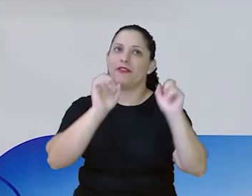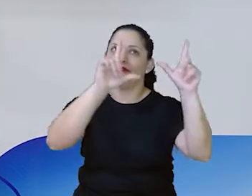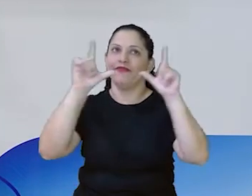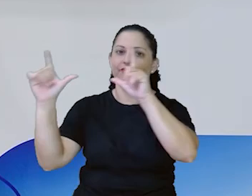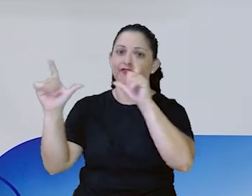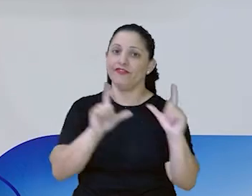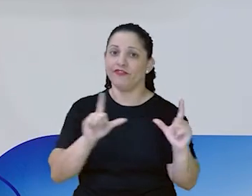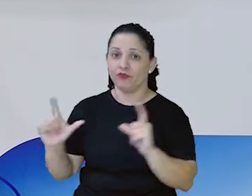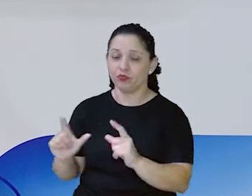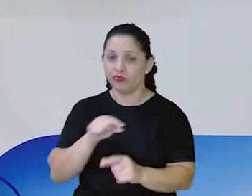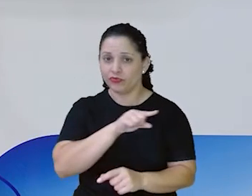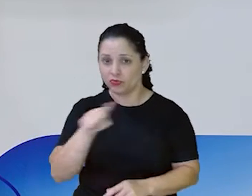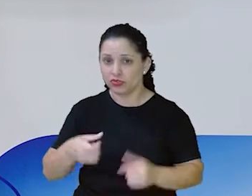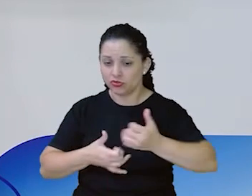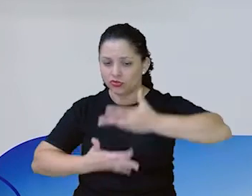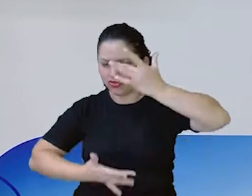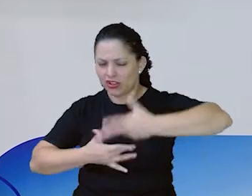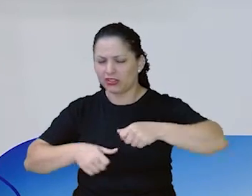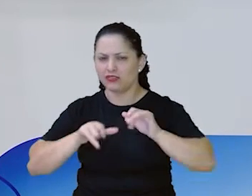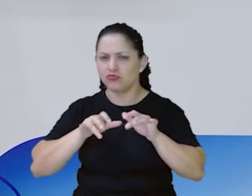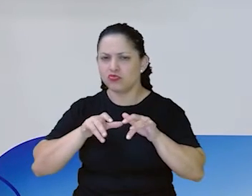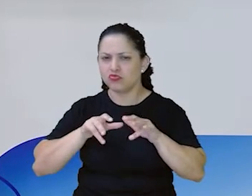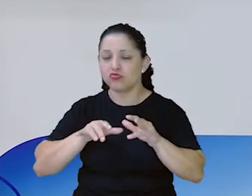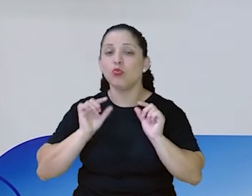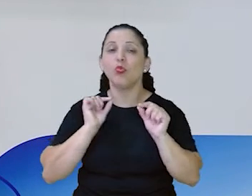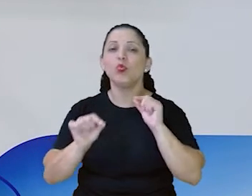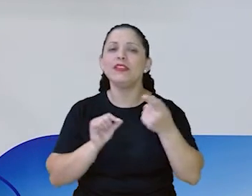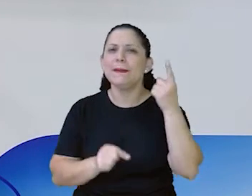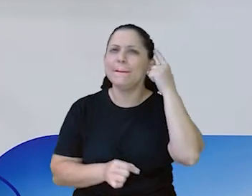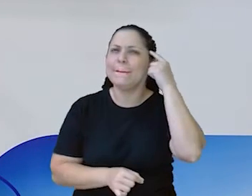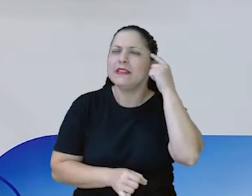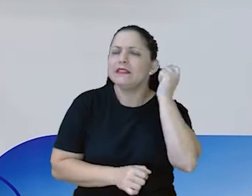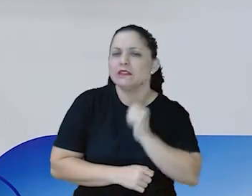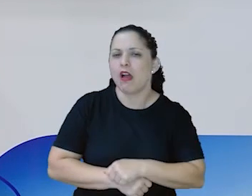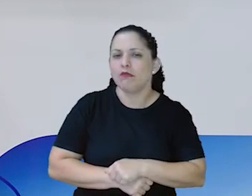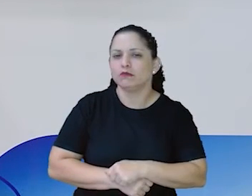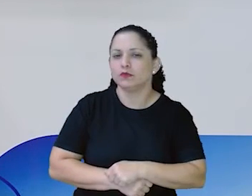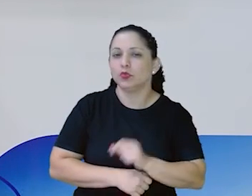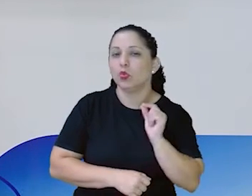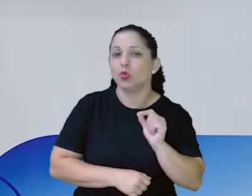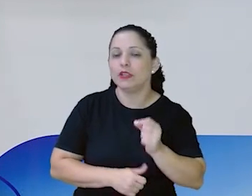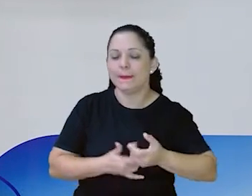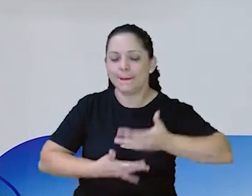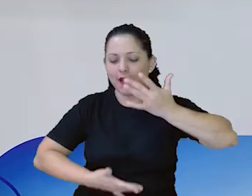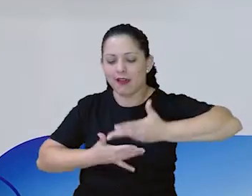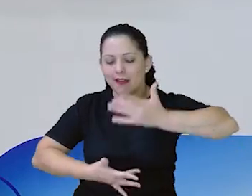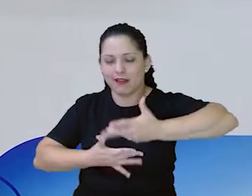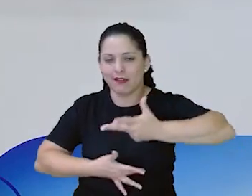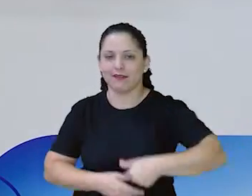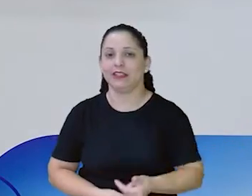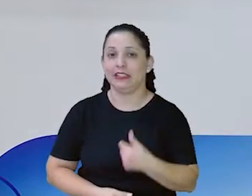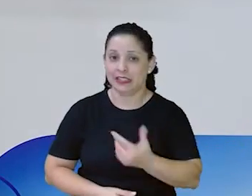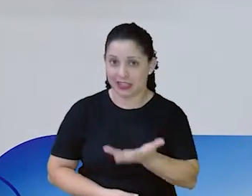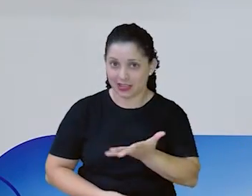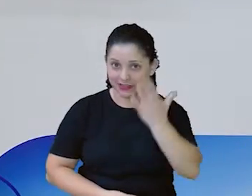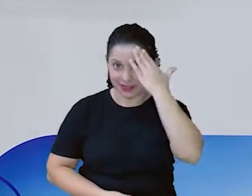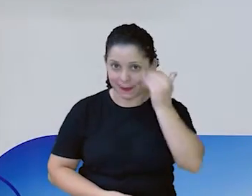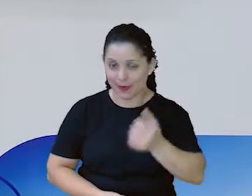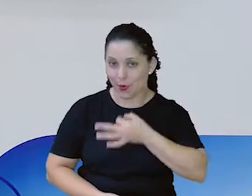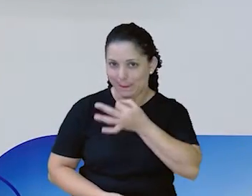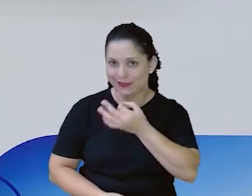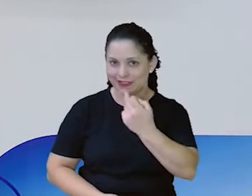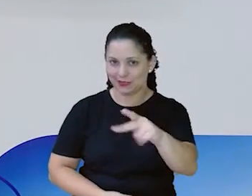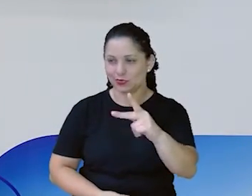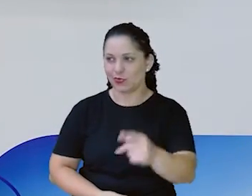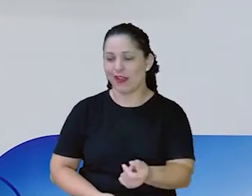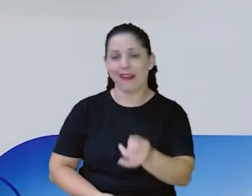e aí vocês vão escrever. O que é que vocês pensam dessa situação? Coloca para a gente está curioso para saber a sua opinião com relação,